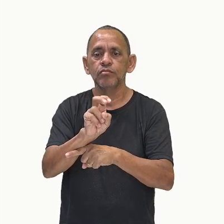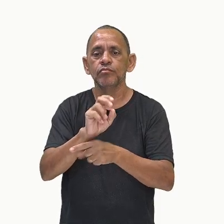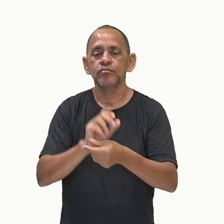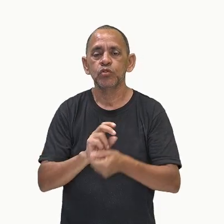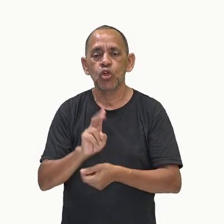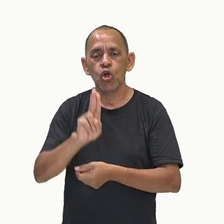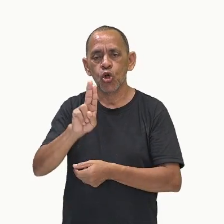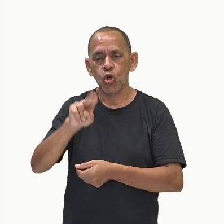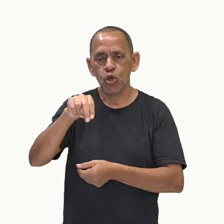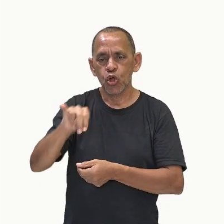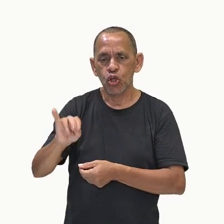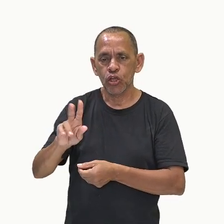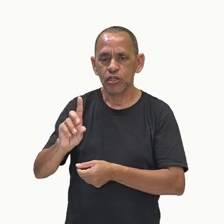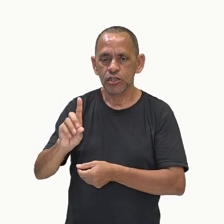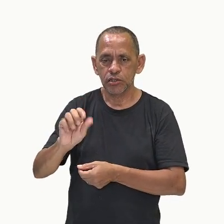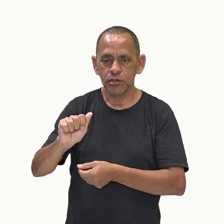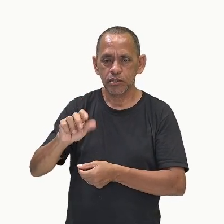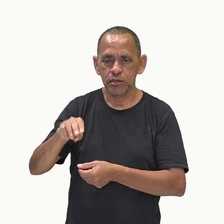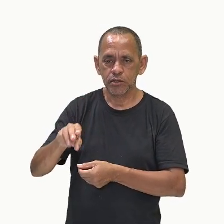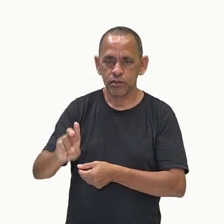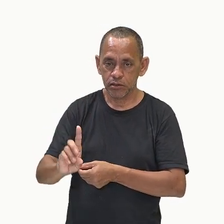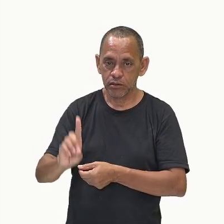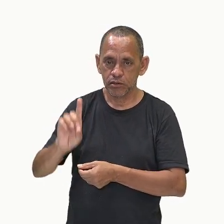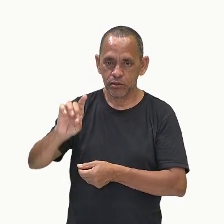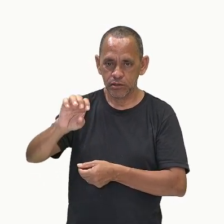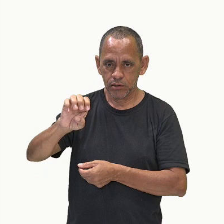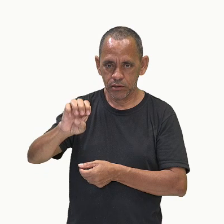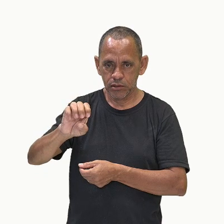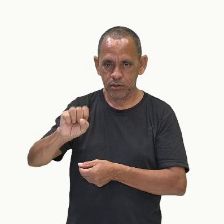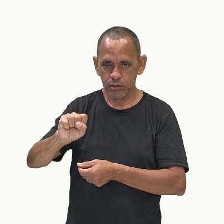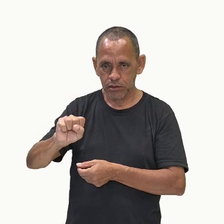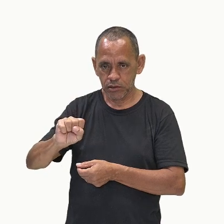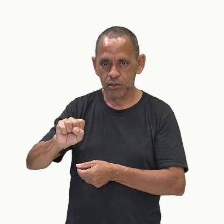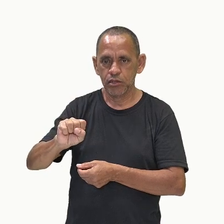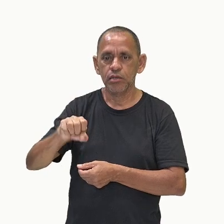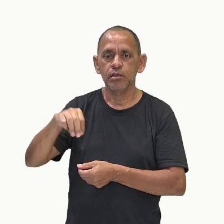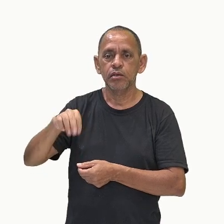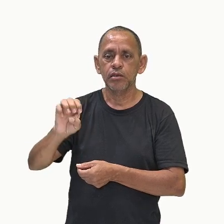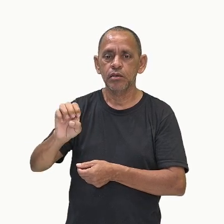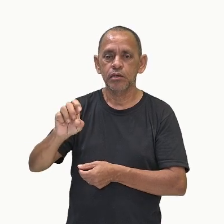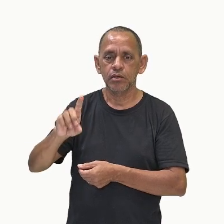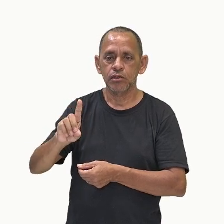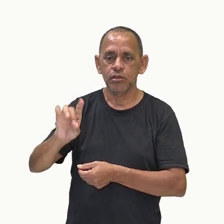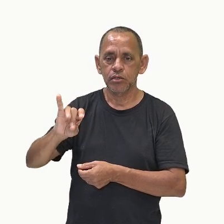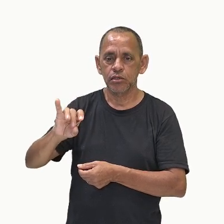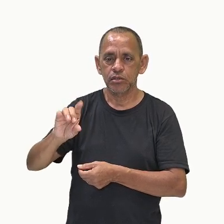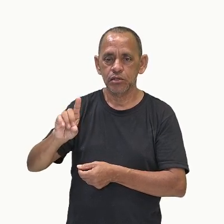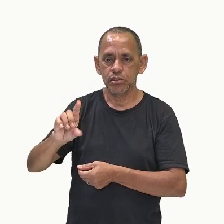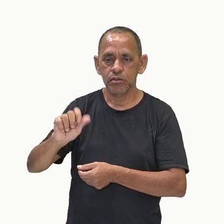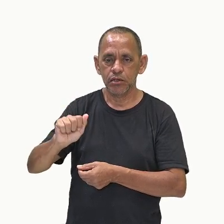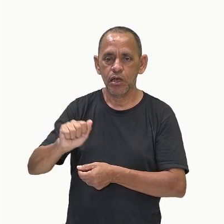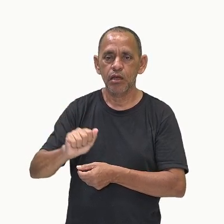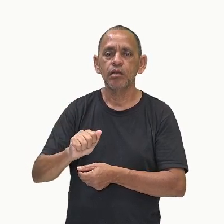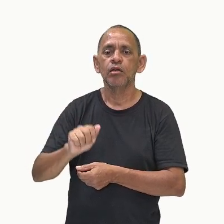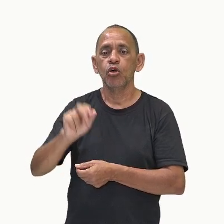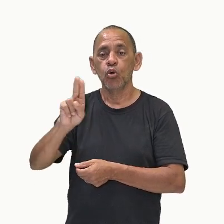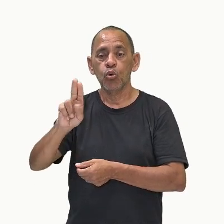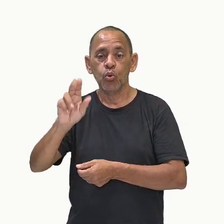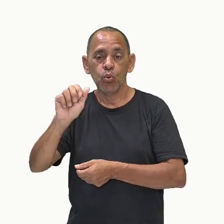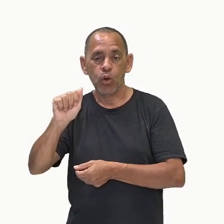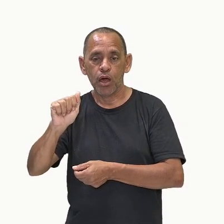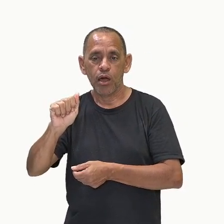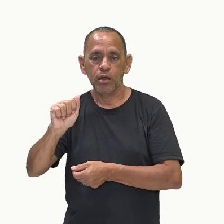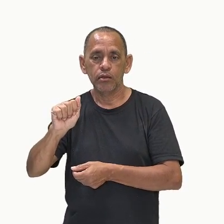medida, certo? E no caso aqui, o A, né? Unidades de medida, unidades...